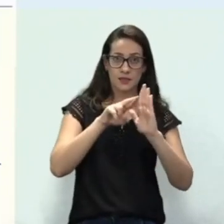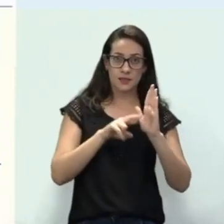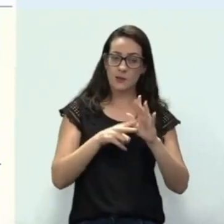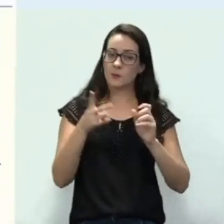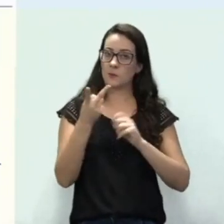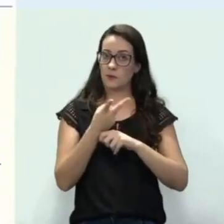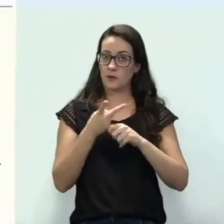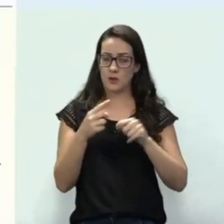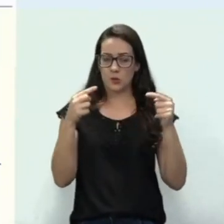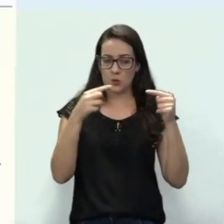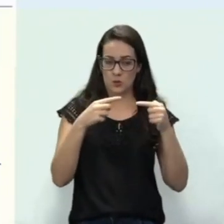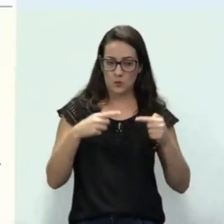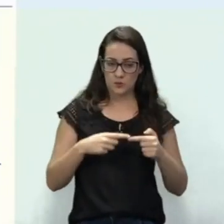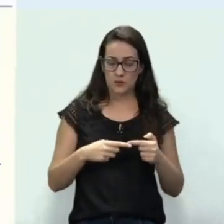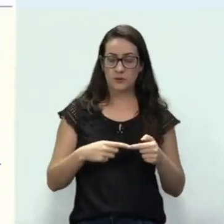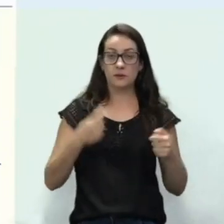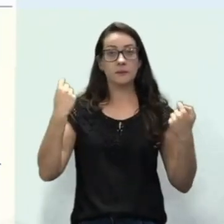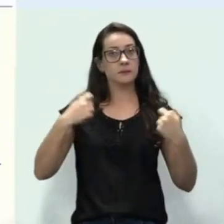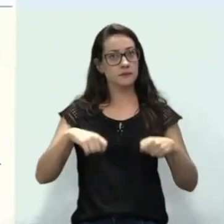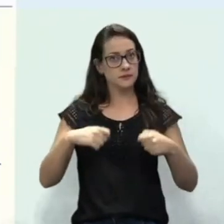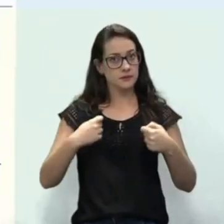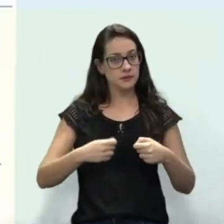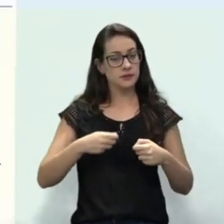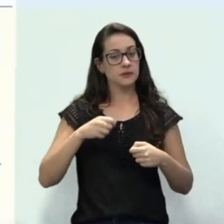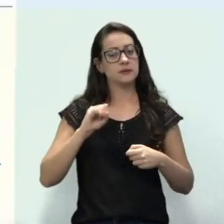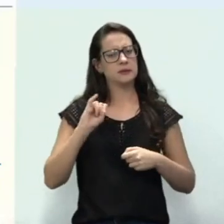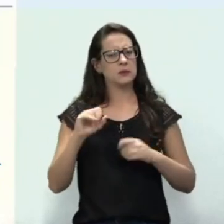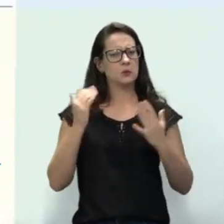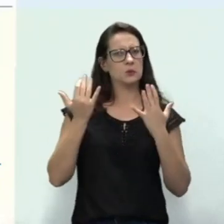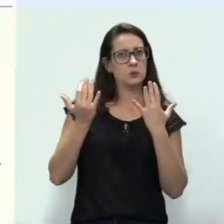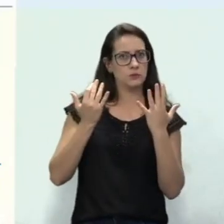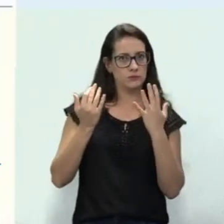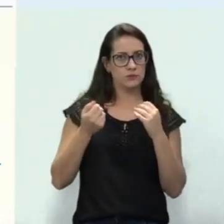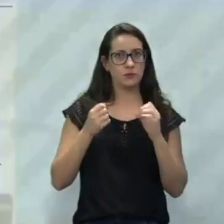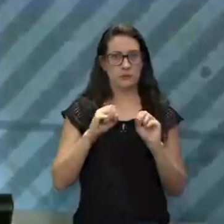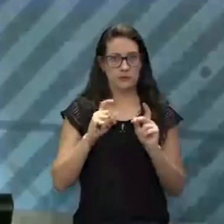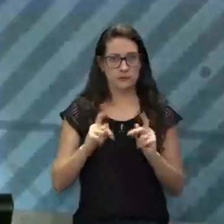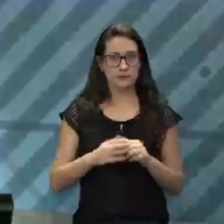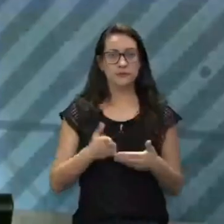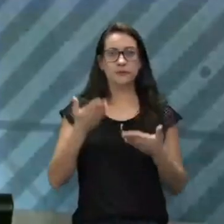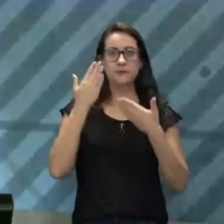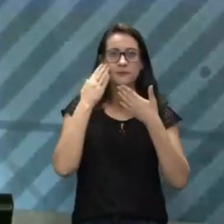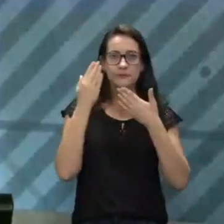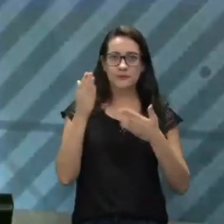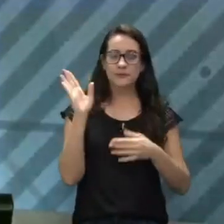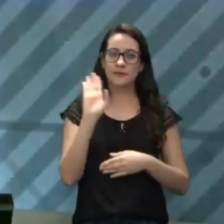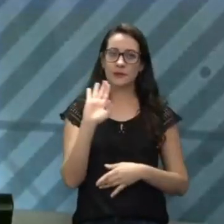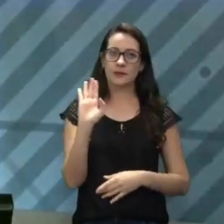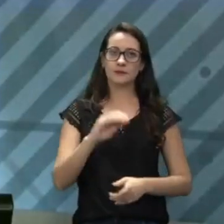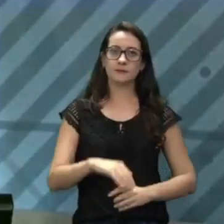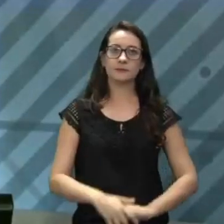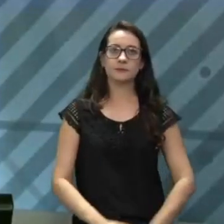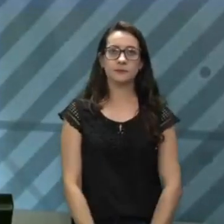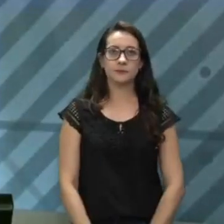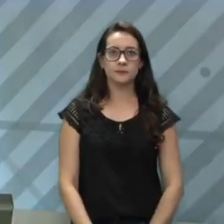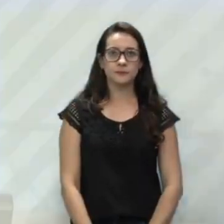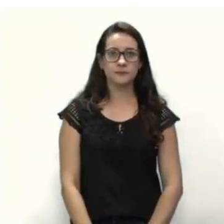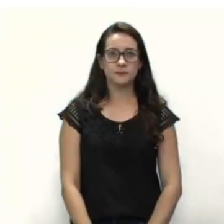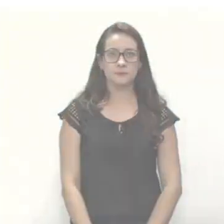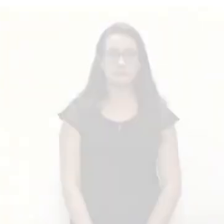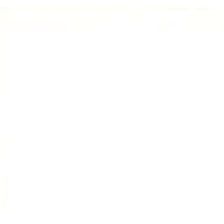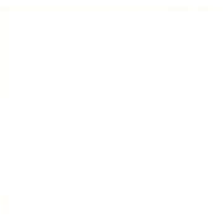as verificações necessárias quando vocês forem dimensionar uma viga. Muito obrigada e até a próxima!